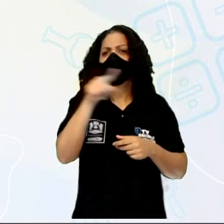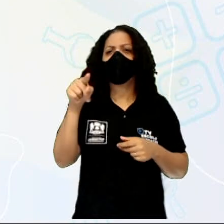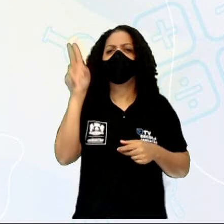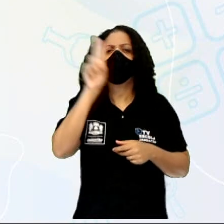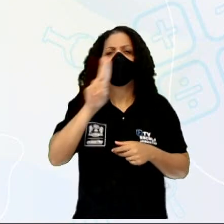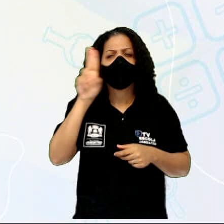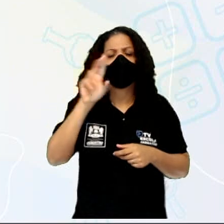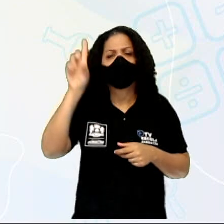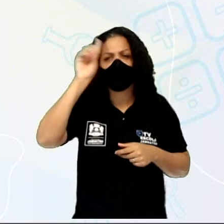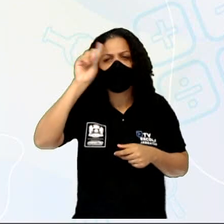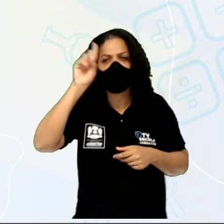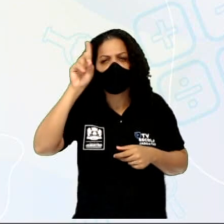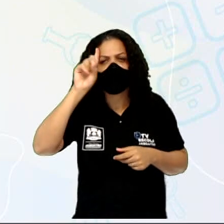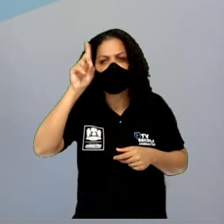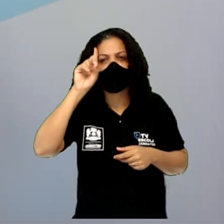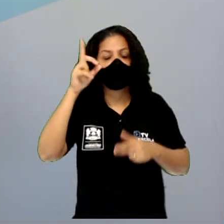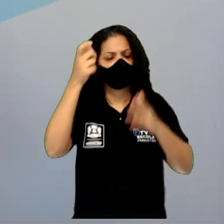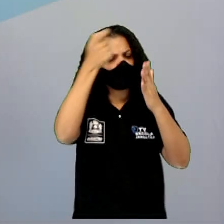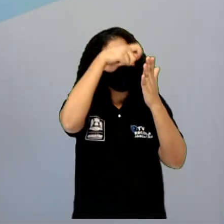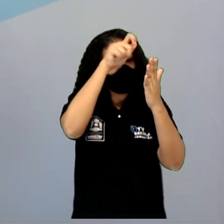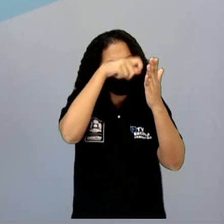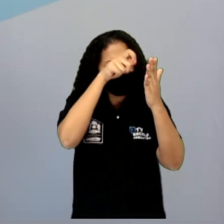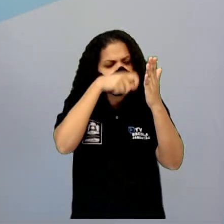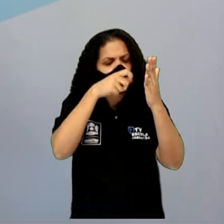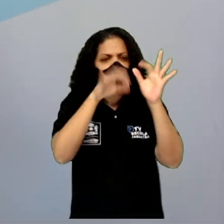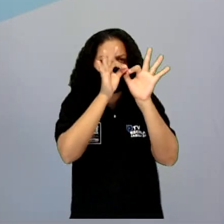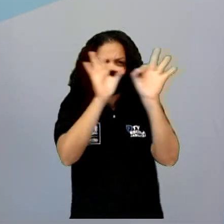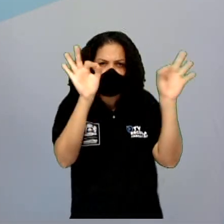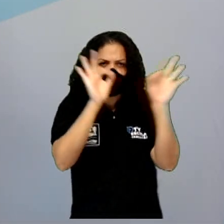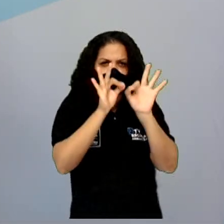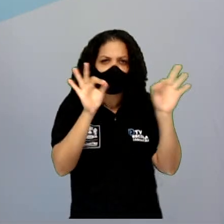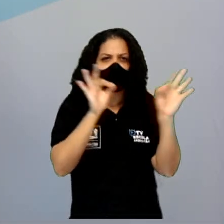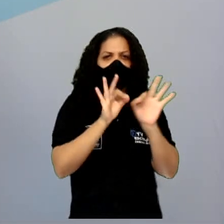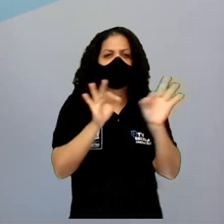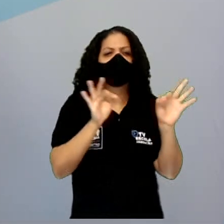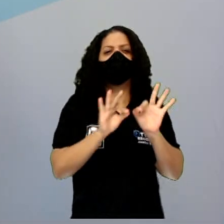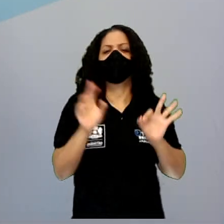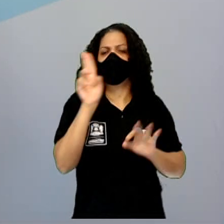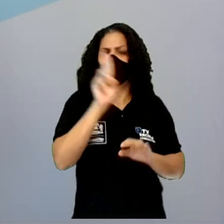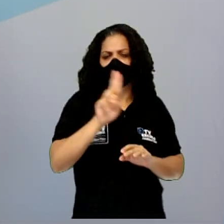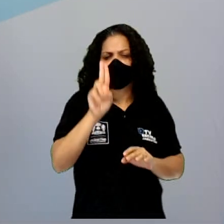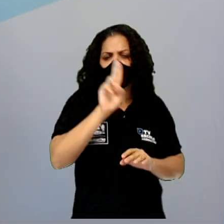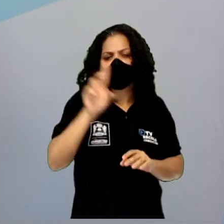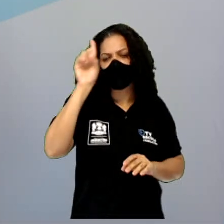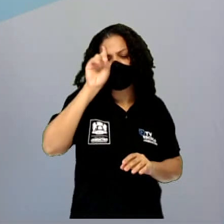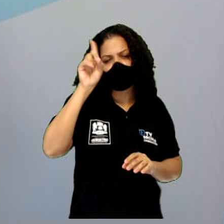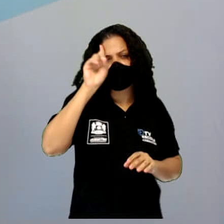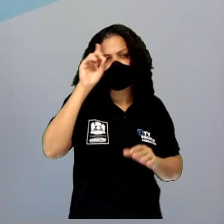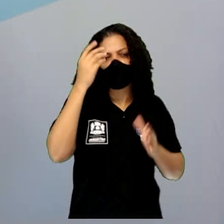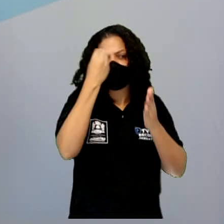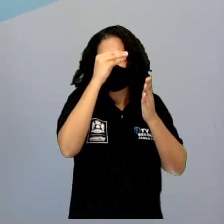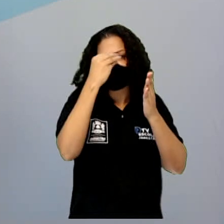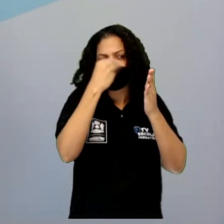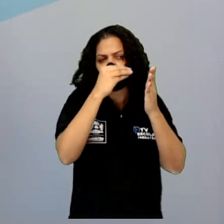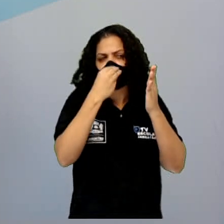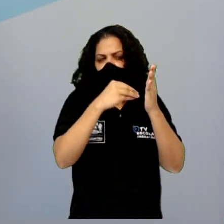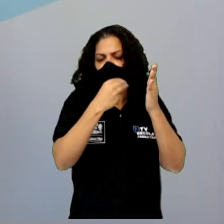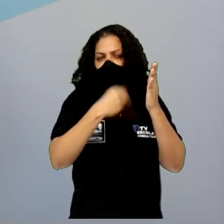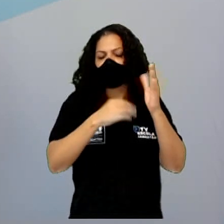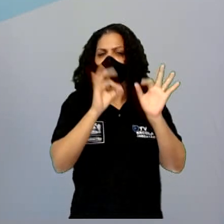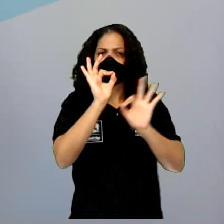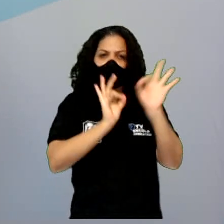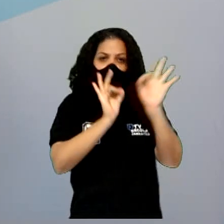caderno, escreva as frases que você mais utiliza durante o seu dia e tente usar os sinais de